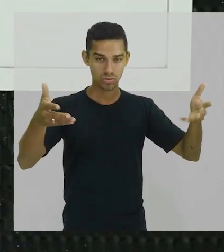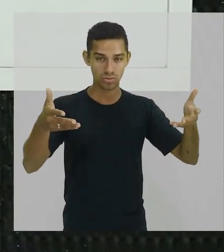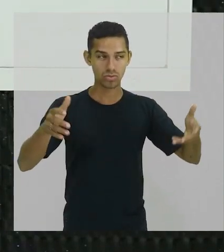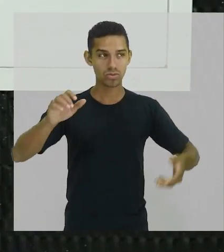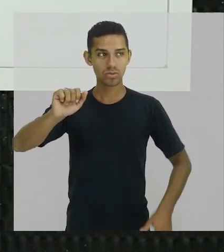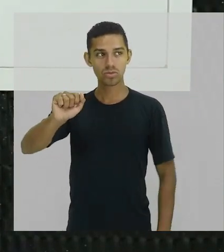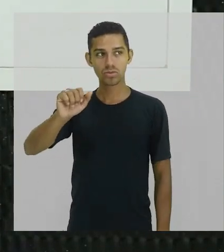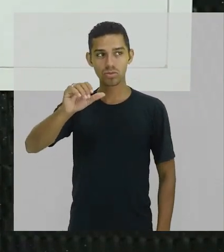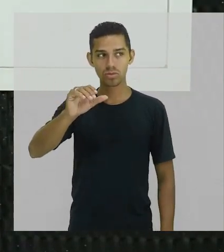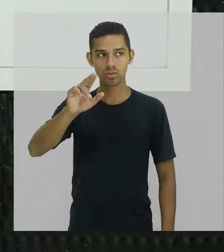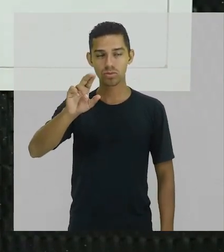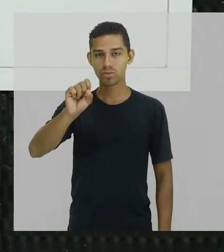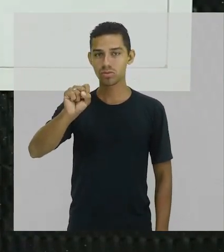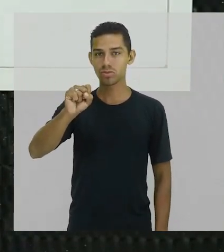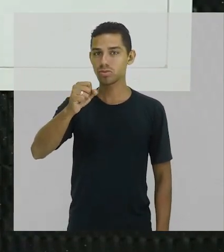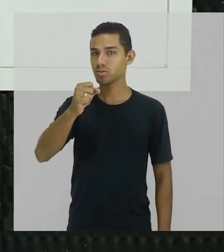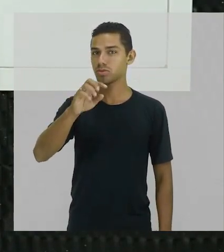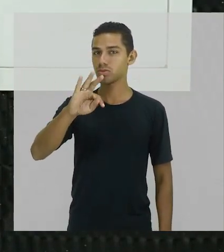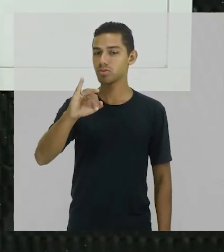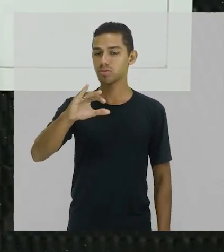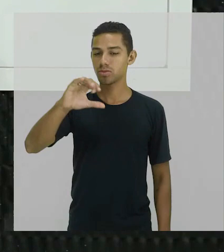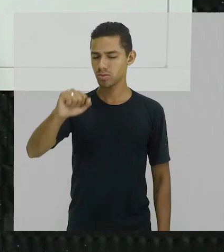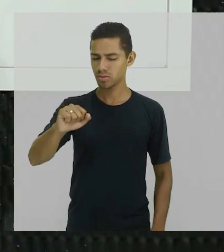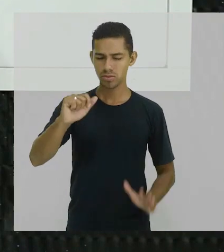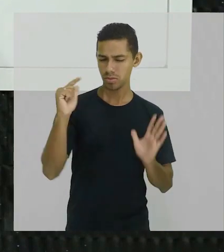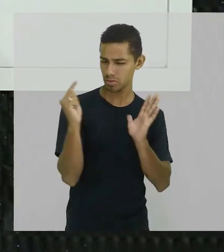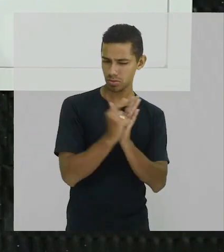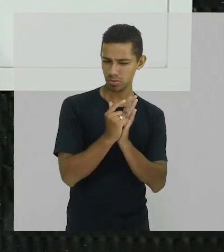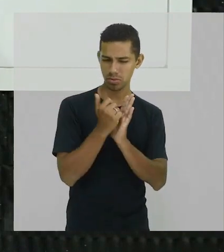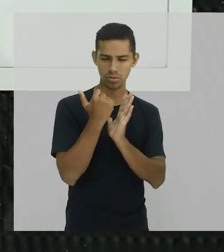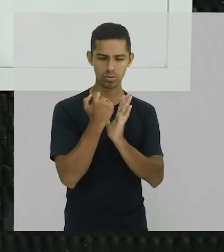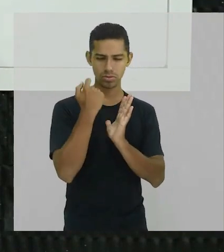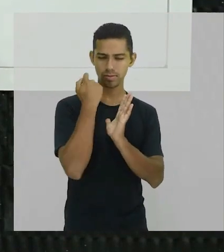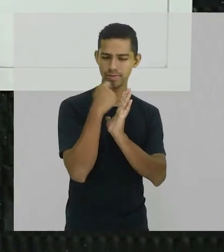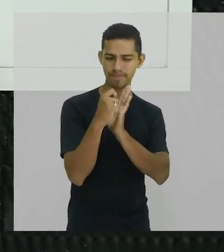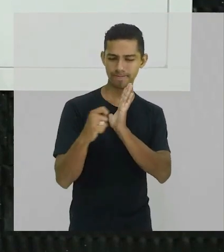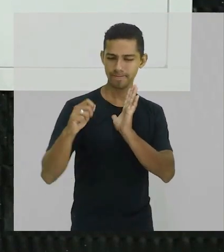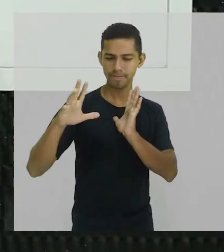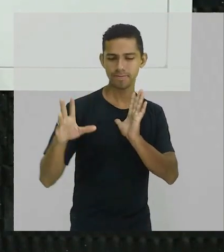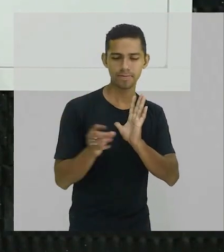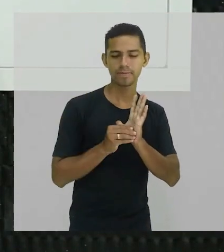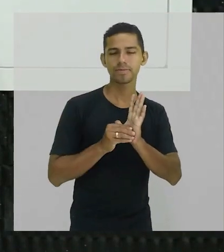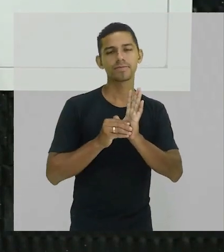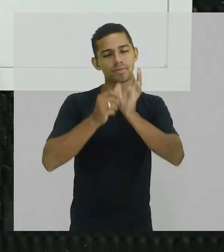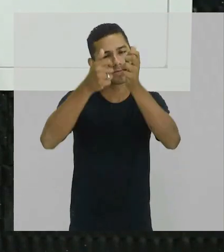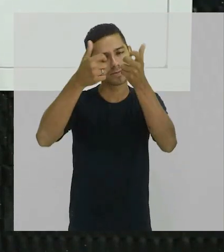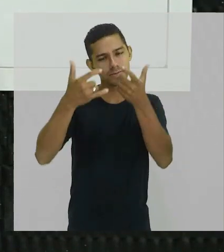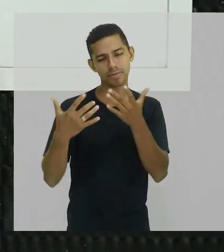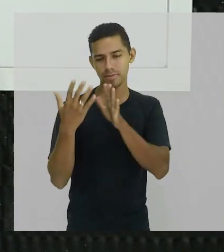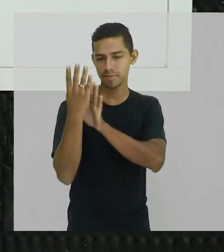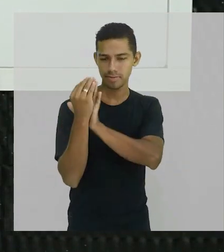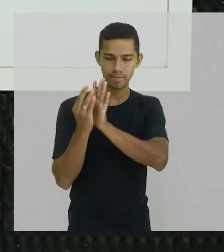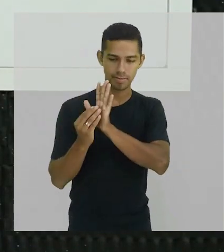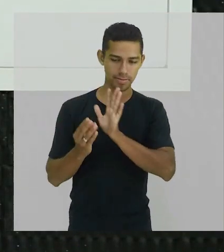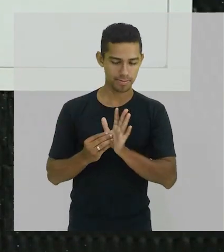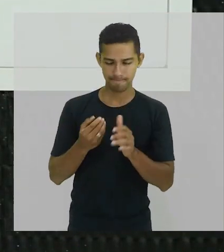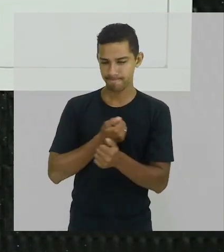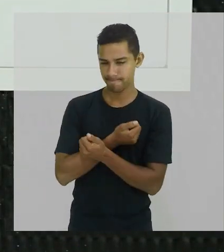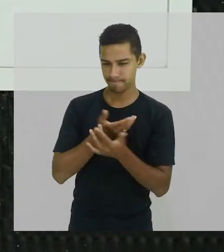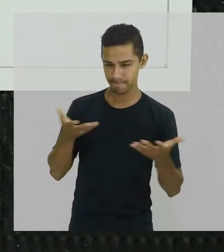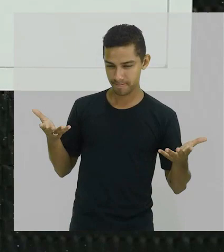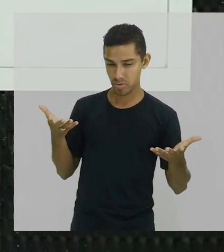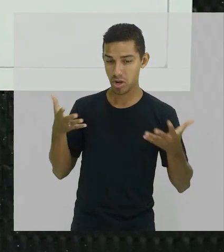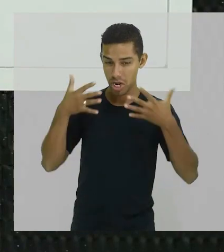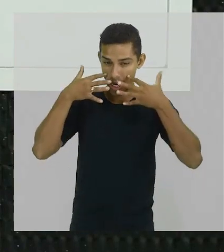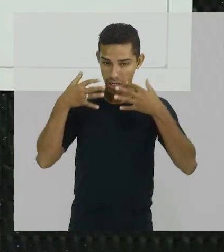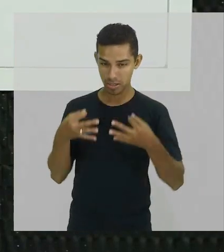Então, papel, caneta, faça as anotações que nós iremos aqui comentar, né, os conteúdos aí nas questões, tá ok? Então, fica ligadinho